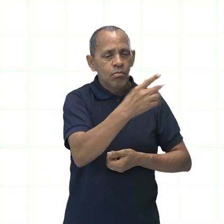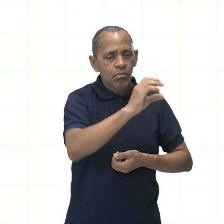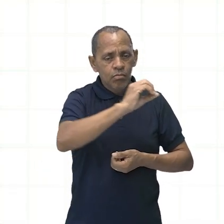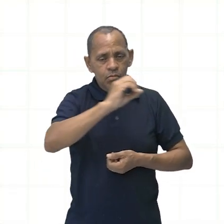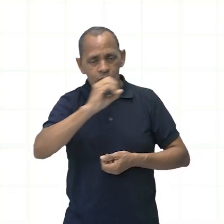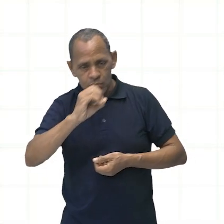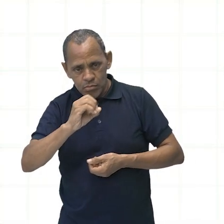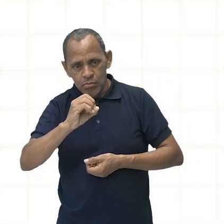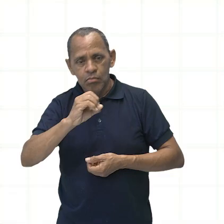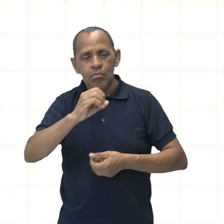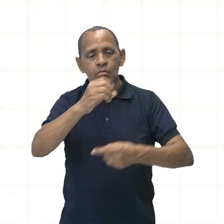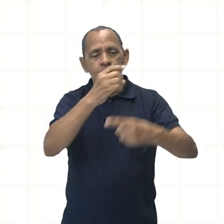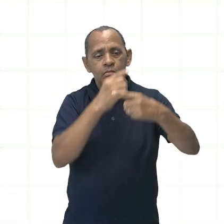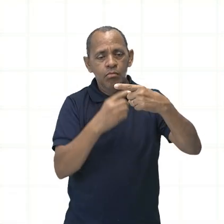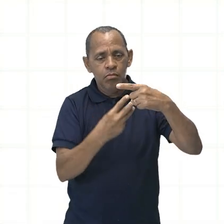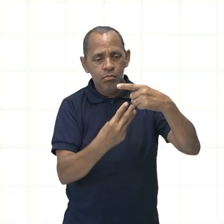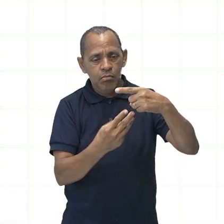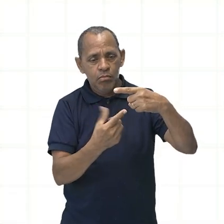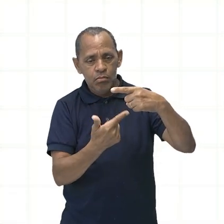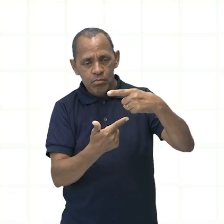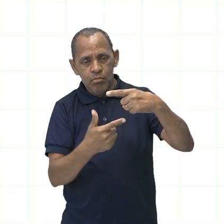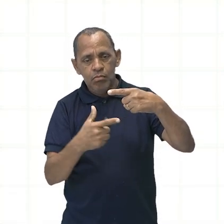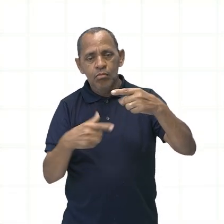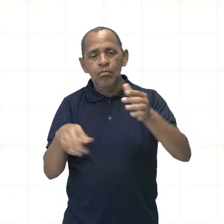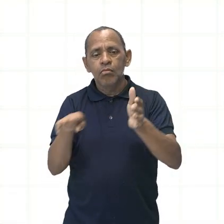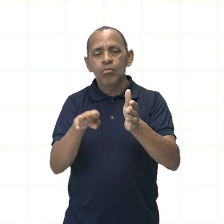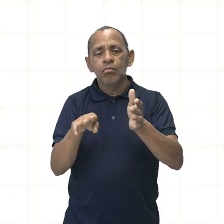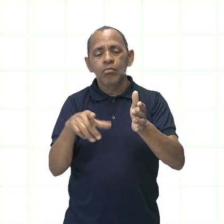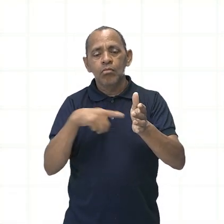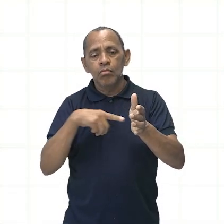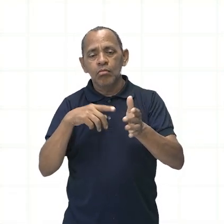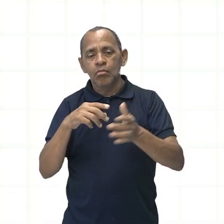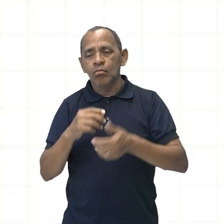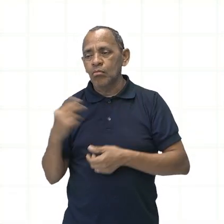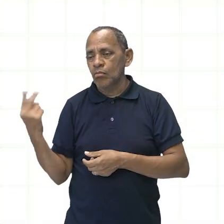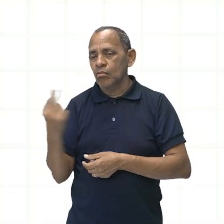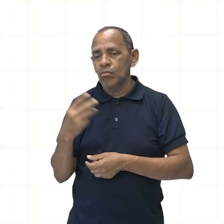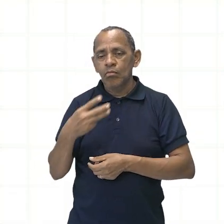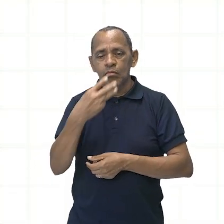por 32, nós chegamos ao valor de